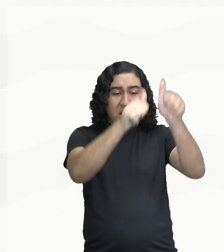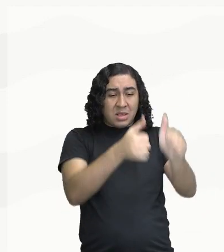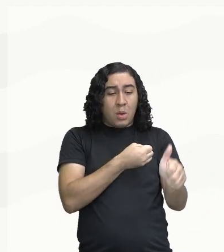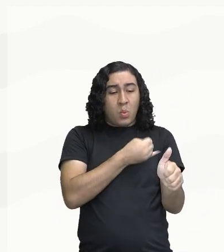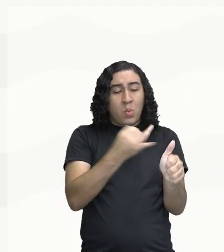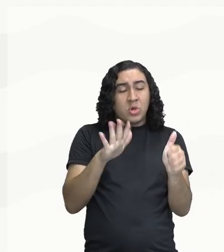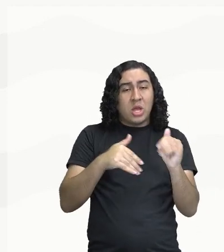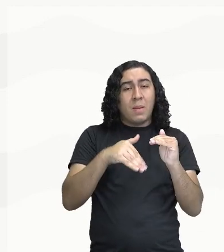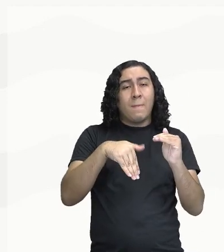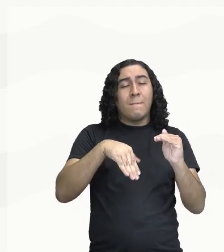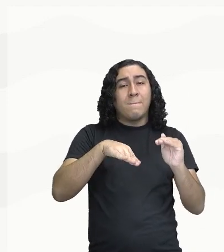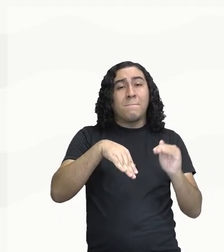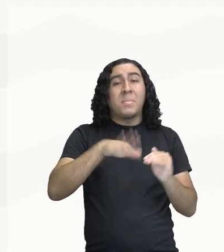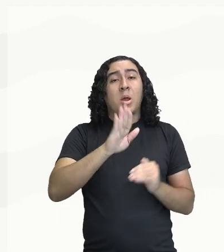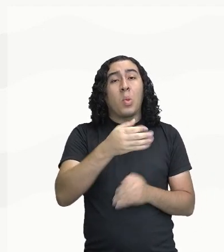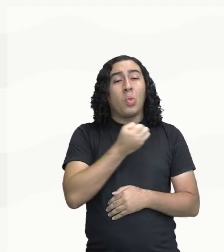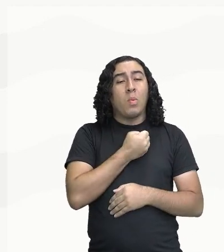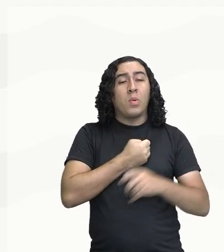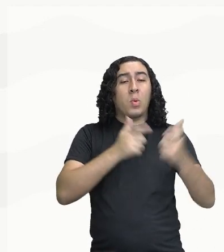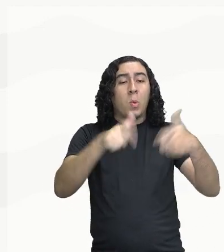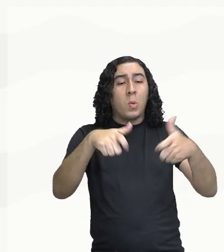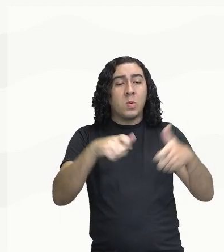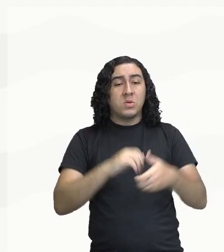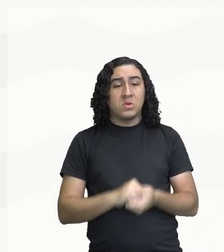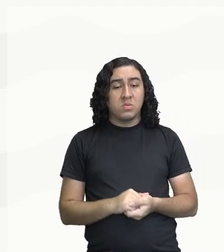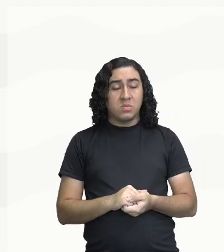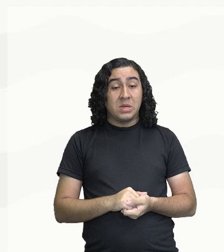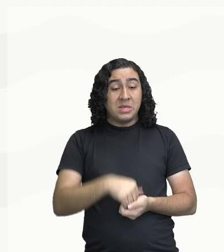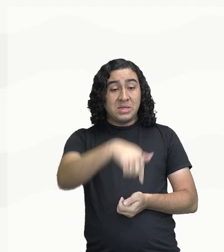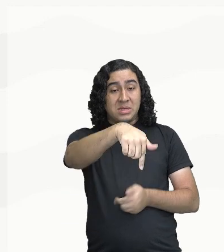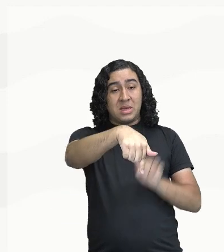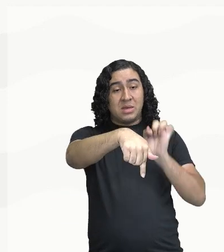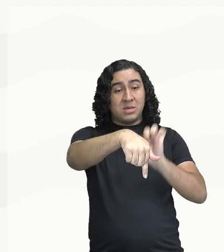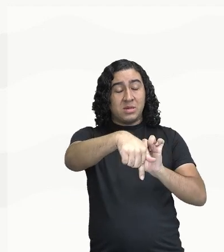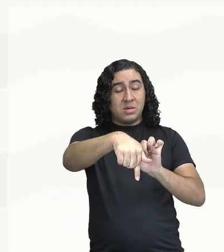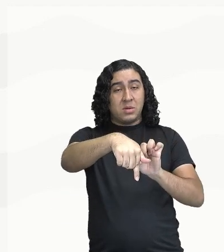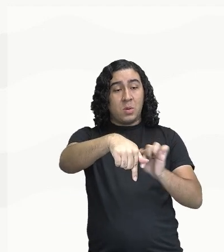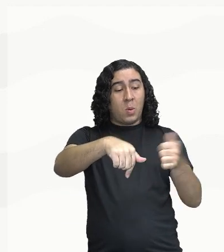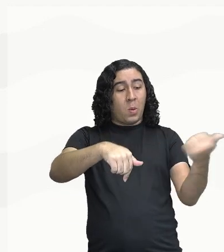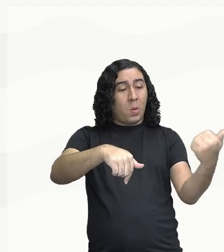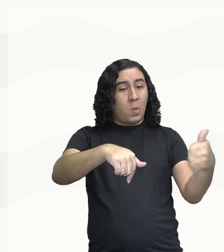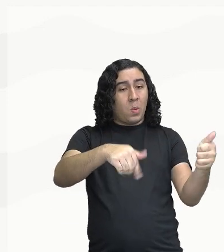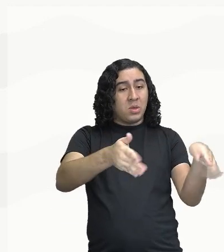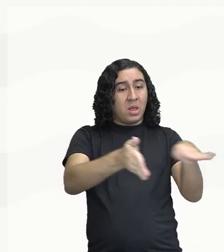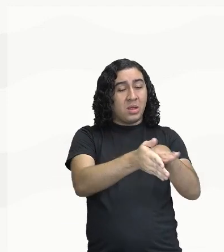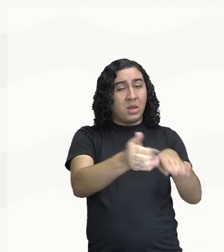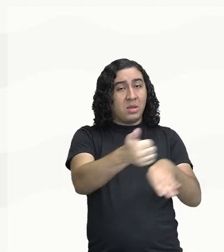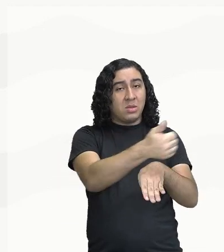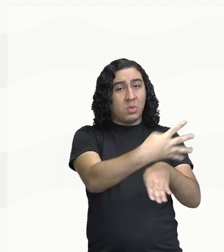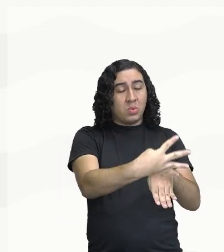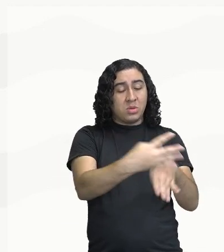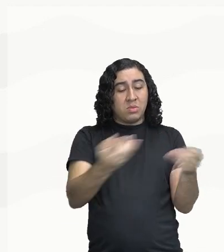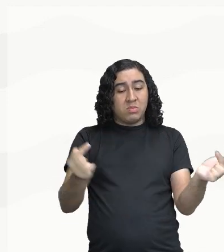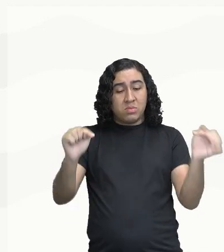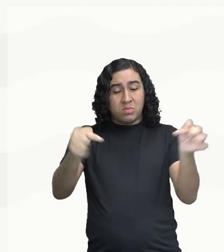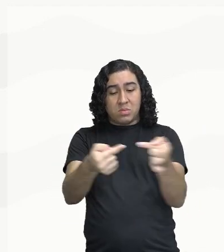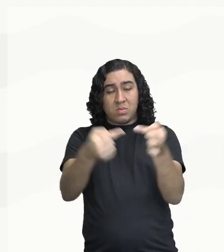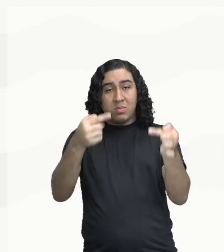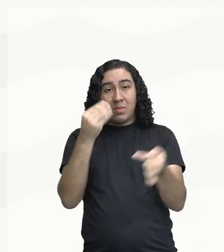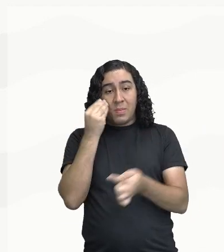na faixa de 11 a 14 salários mínimos. Lembrando que o 14 não faz parte. Ou